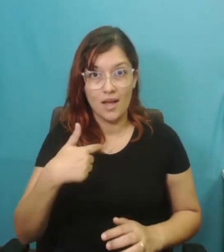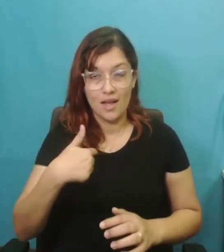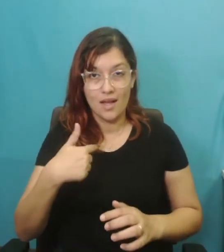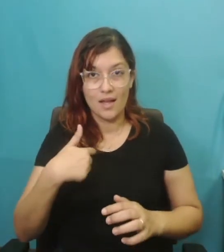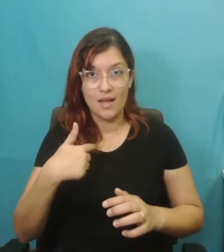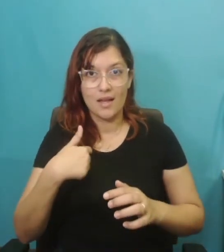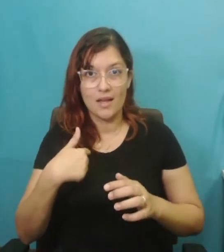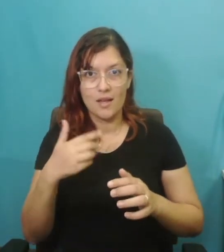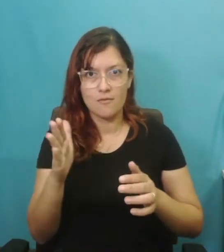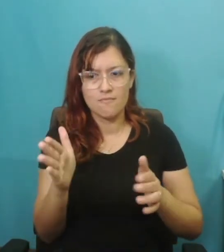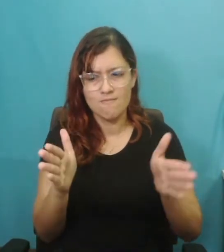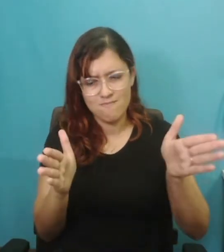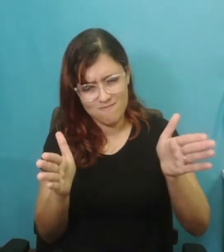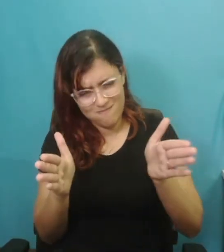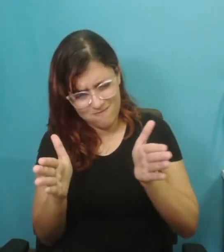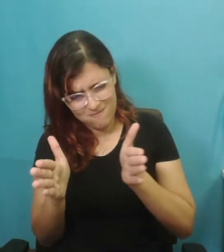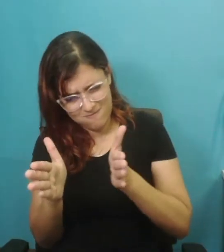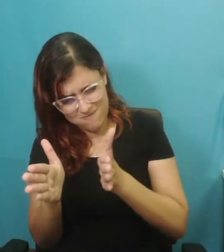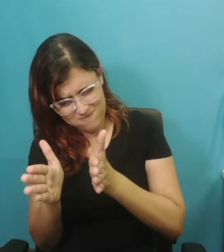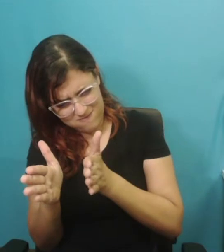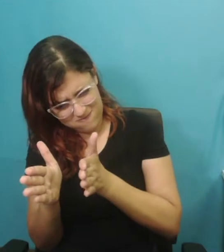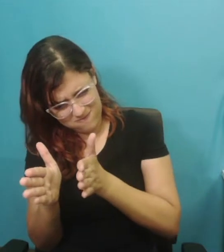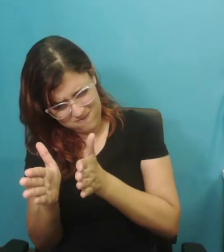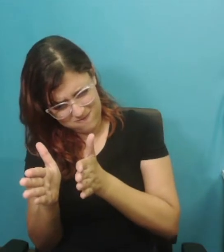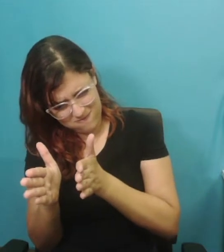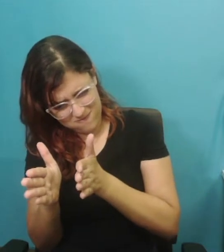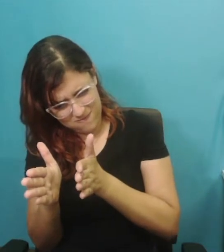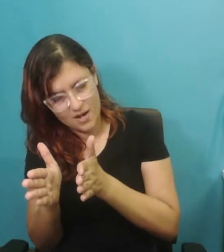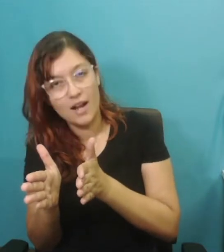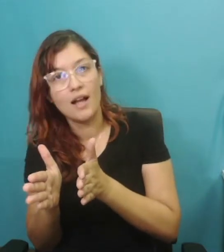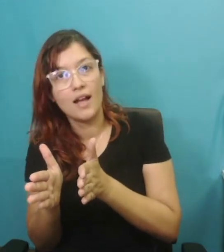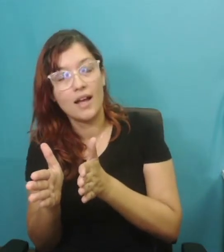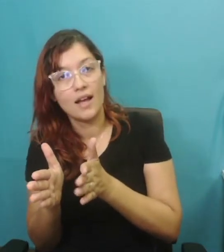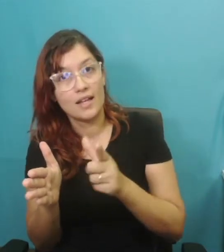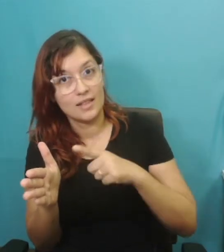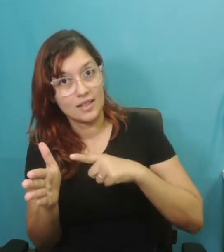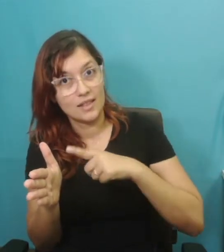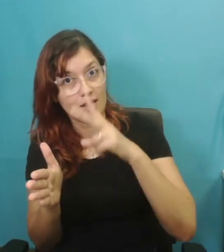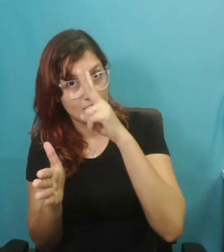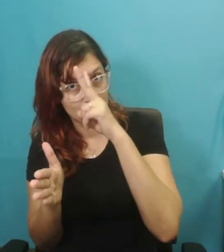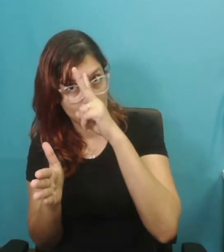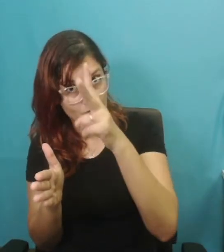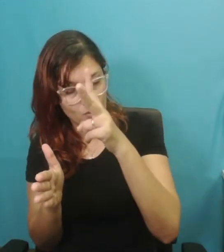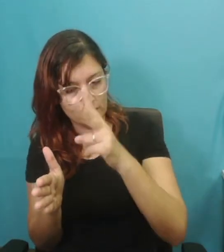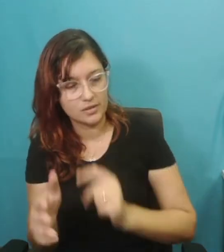Veja aqui no momento 1 e no momento 2.